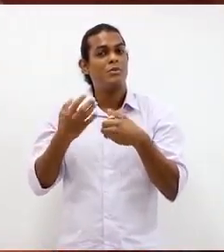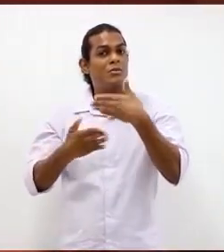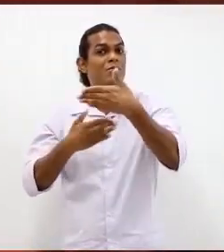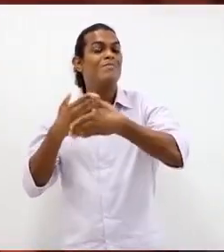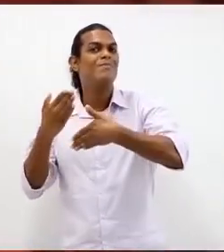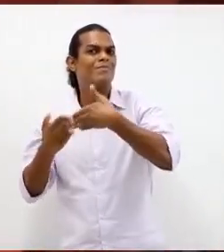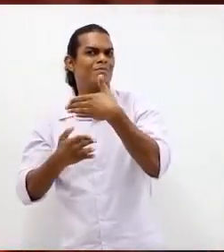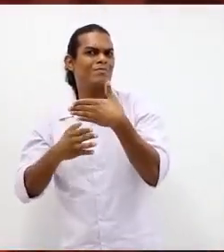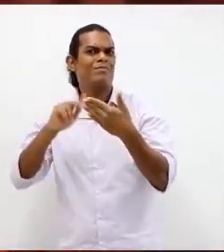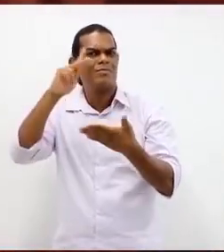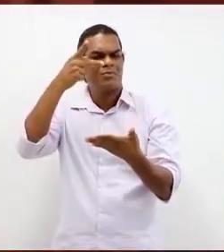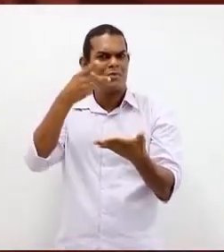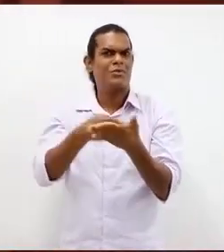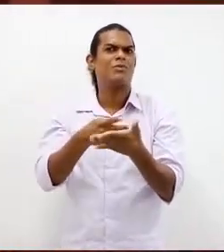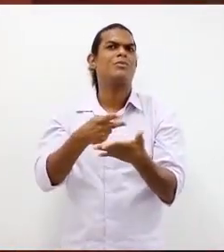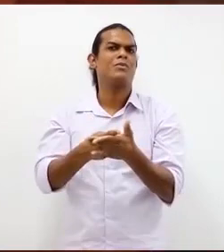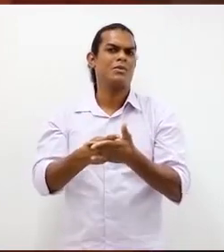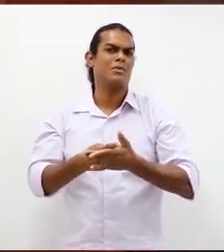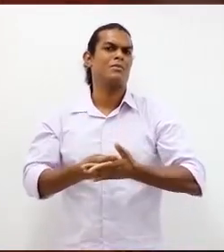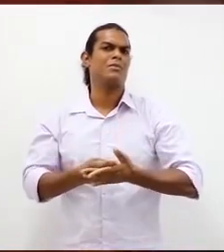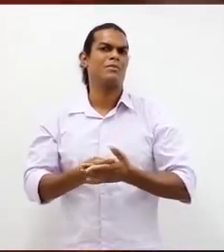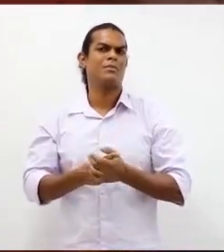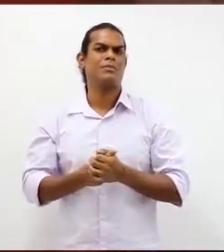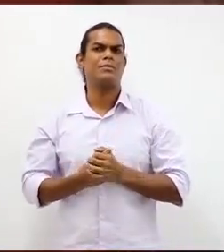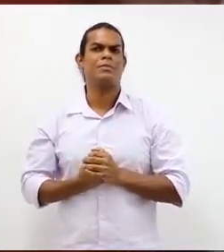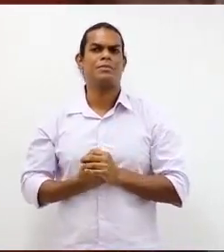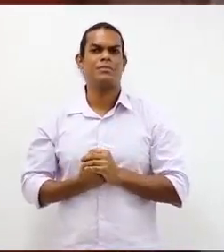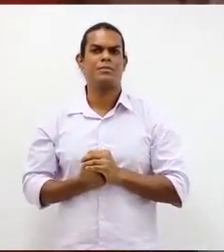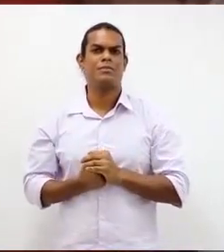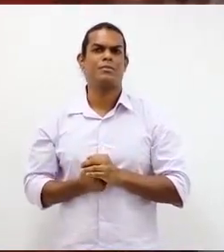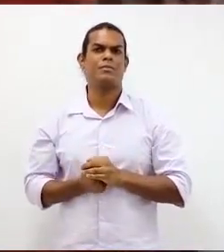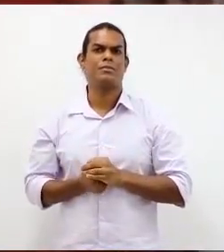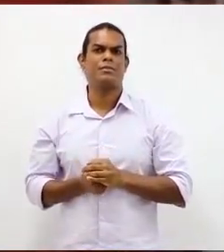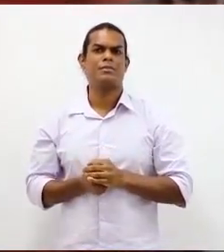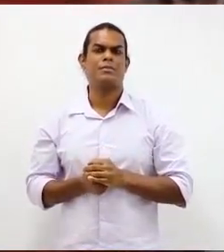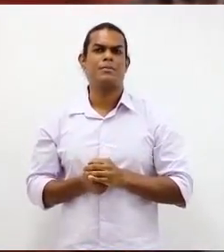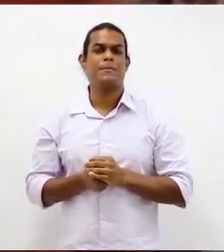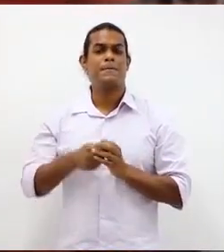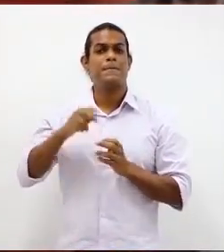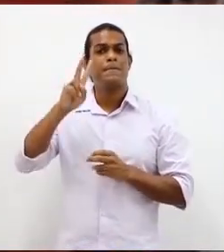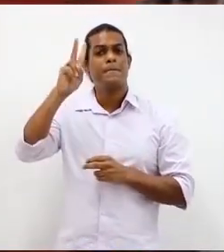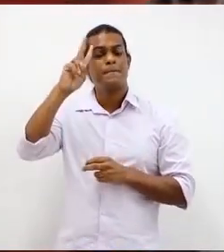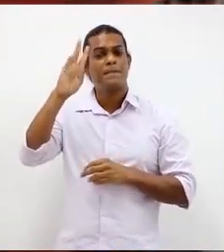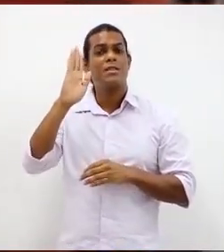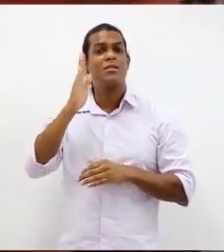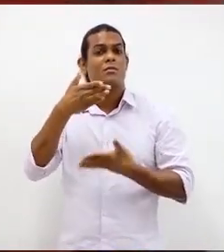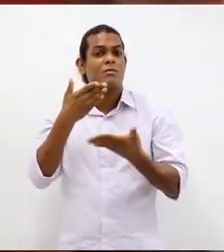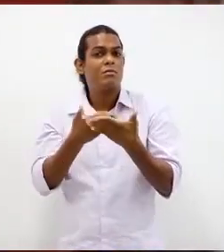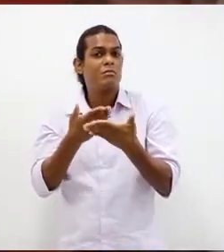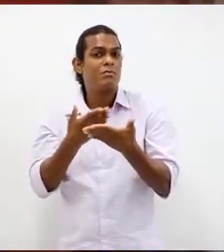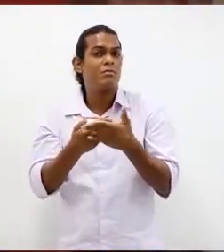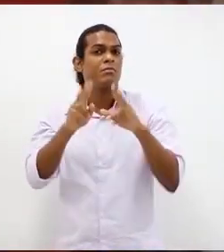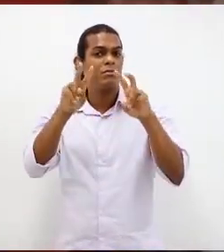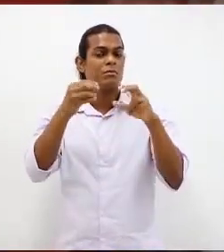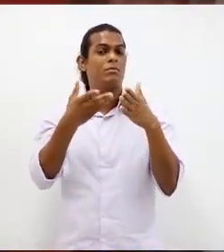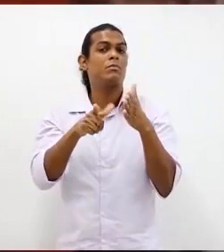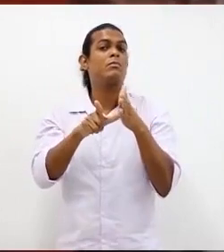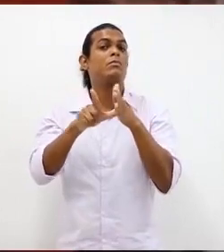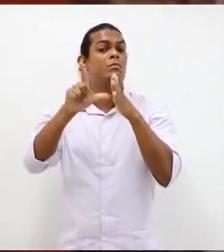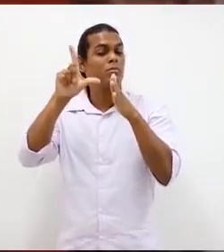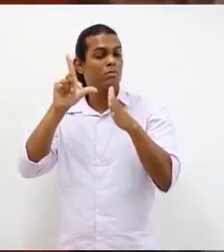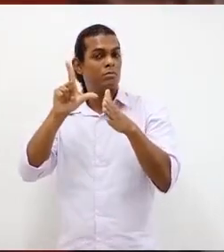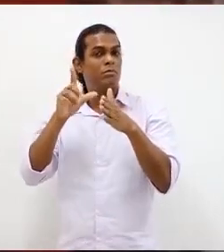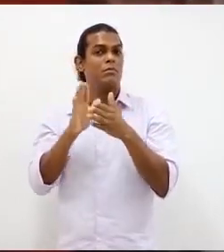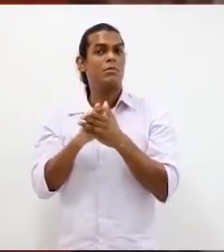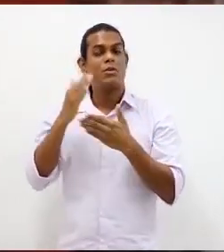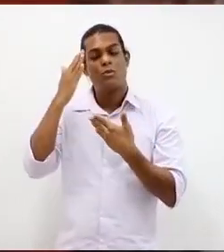se tornar um agente do risco, que é aquele agente de acidente. Vocês lembram que nós vimos na competência anterior. Então,